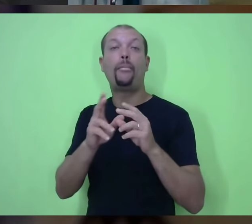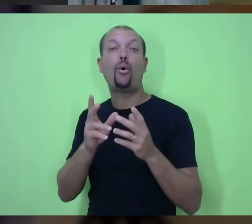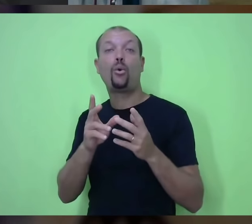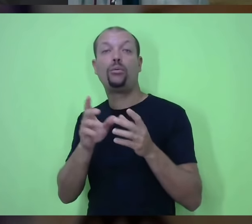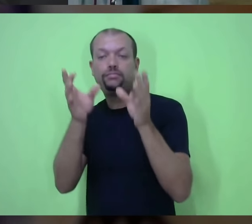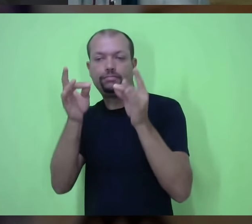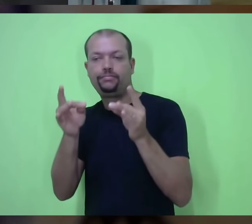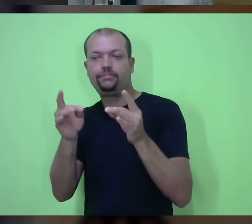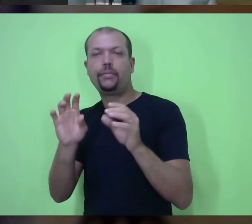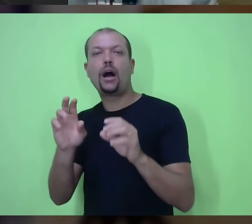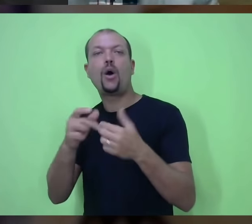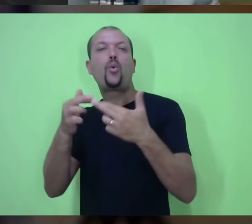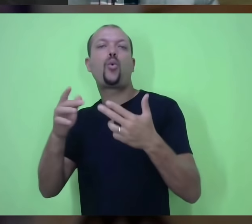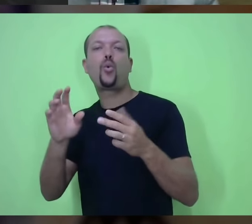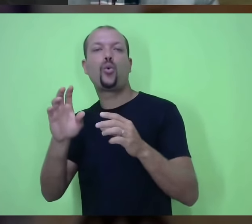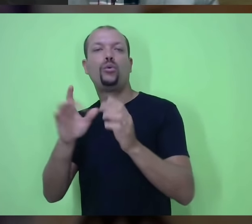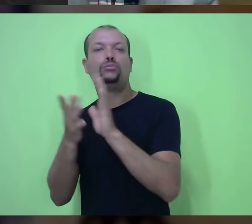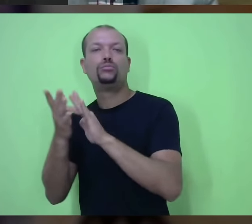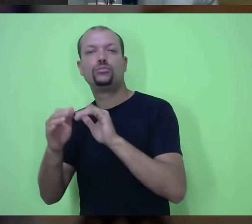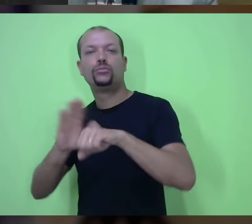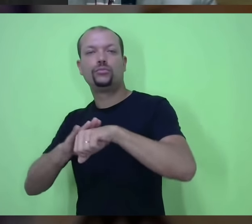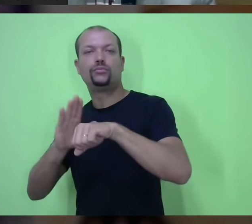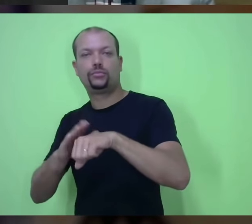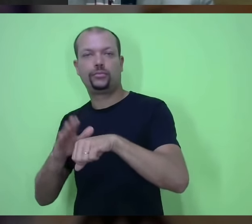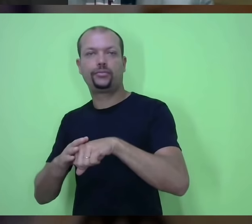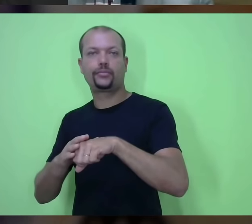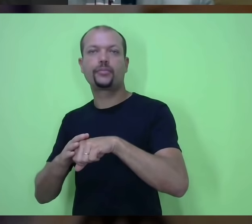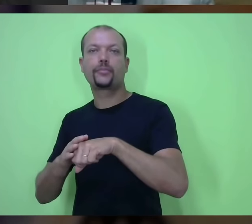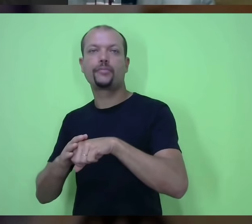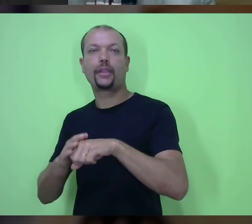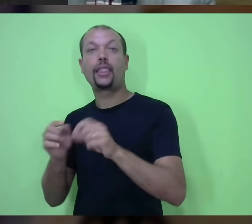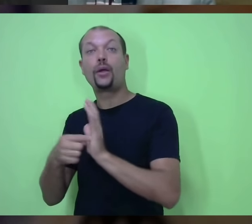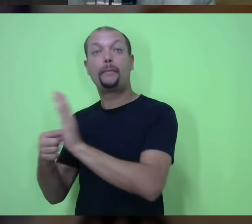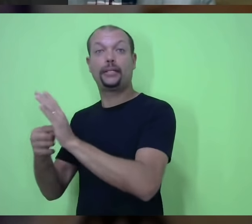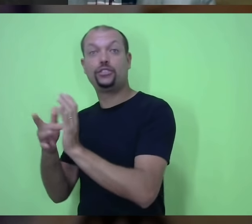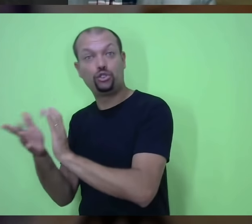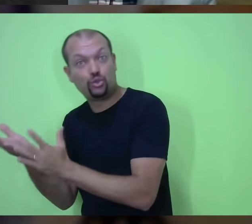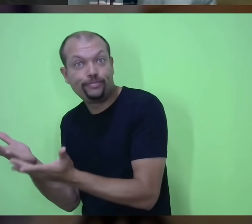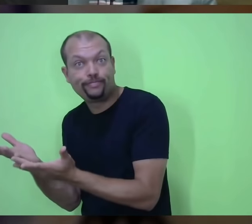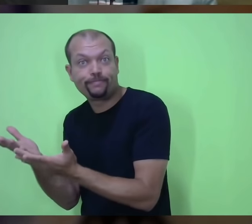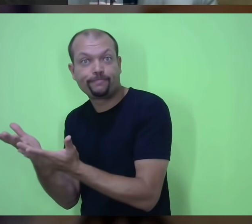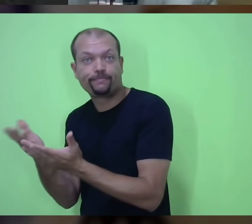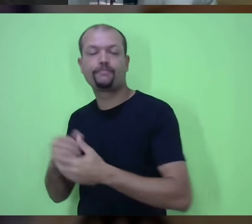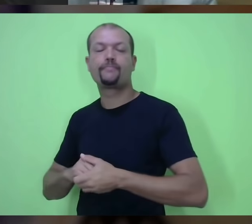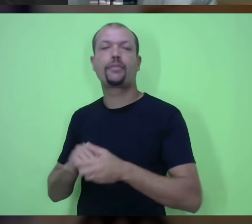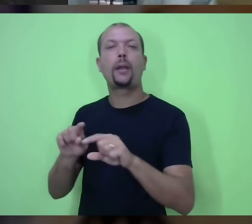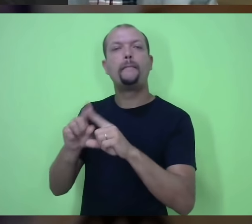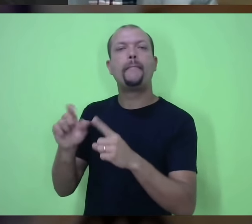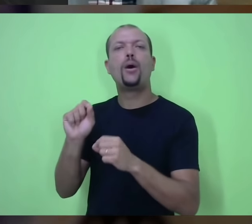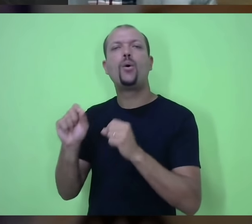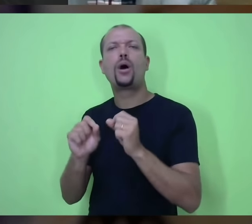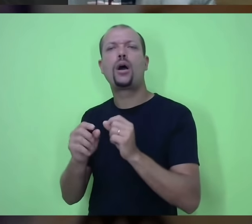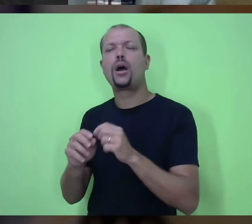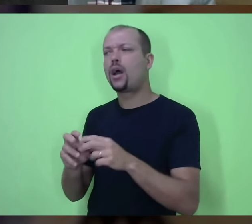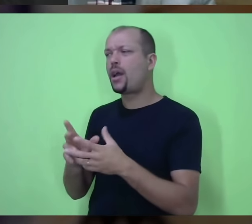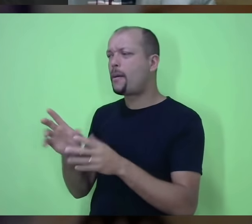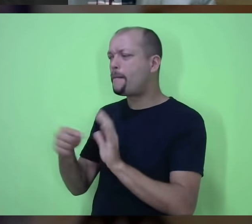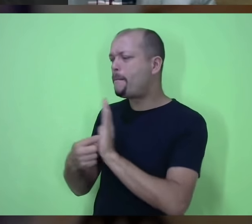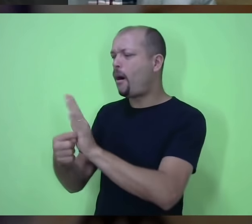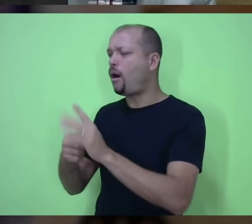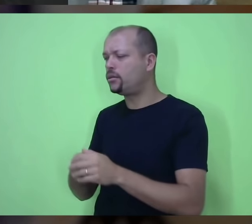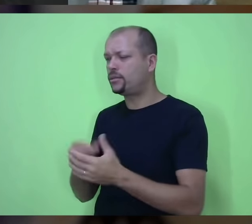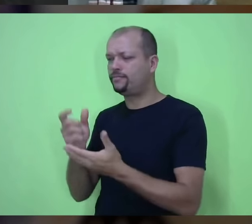descrever a divindade de Cristo. Só que o Evangelho de João, ele apresenta, de certa forma, um pouco mais esboçado, vamos dizer assim,